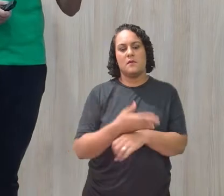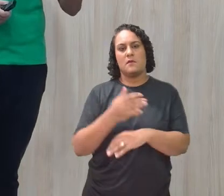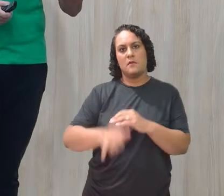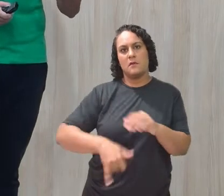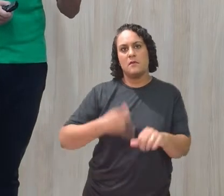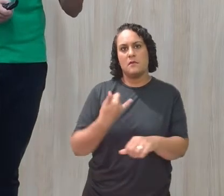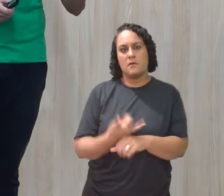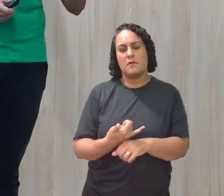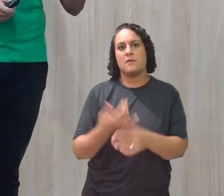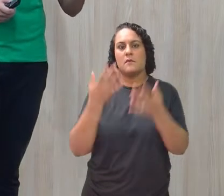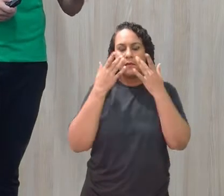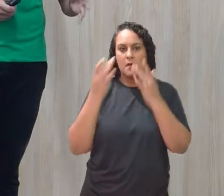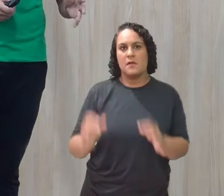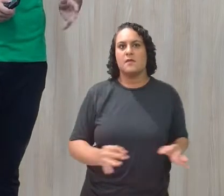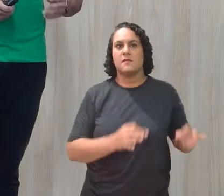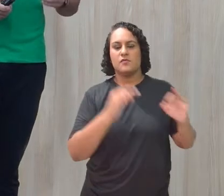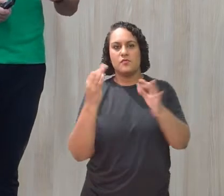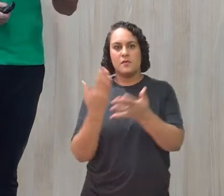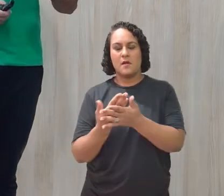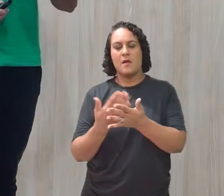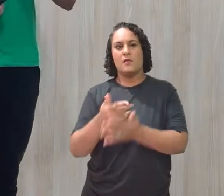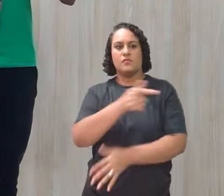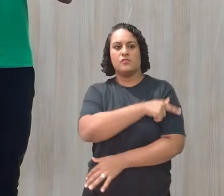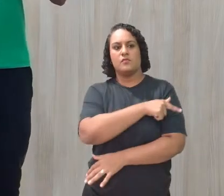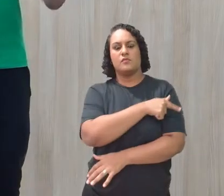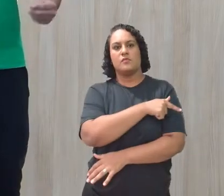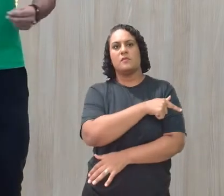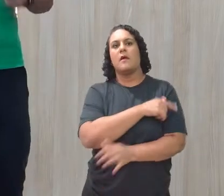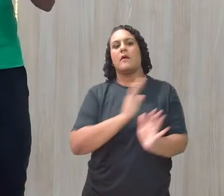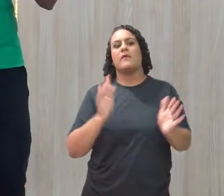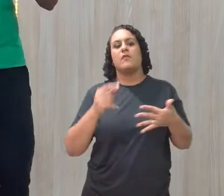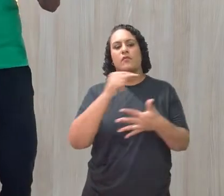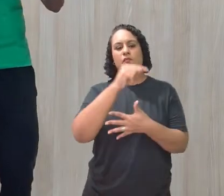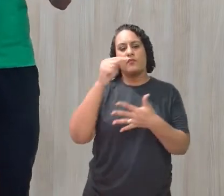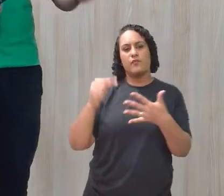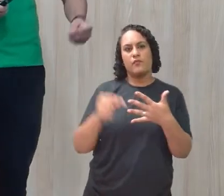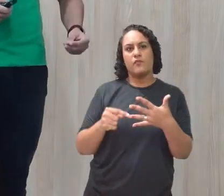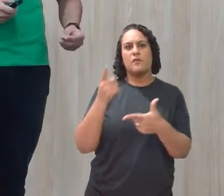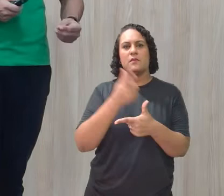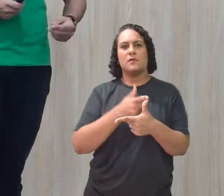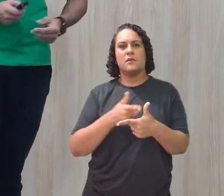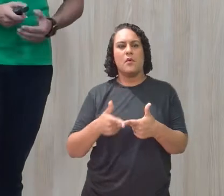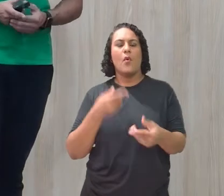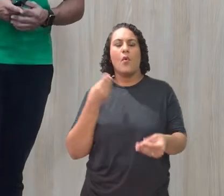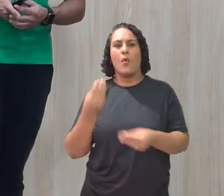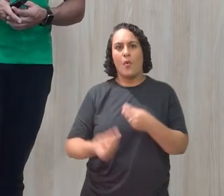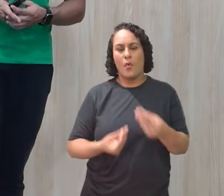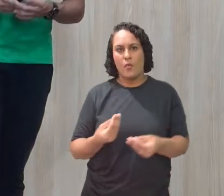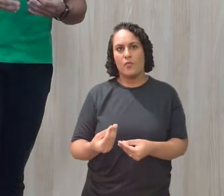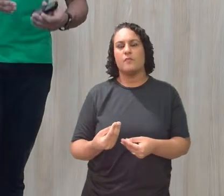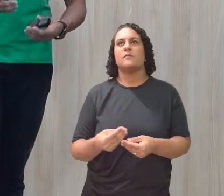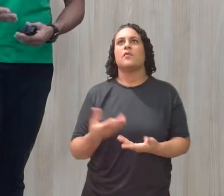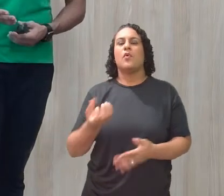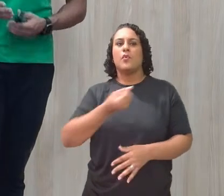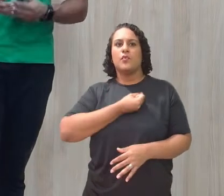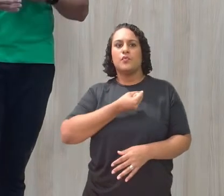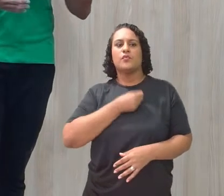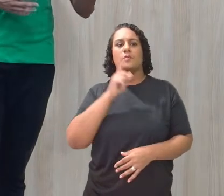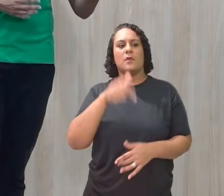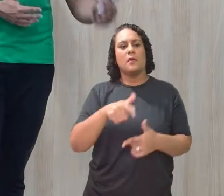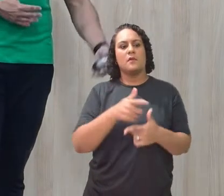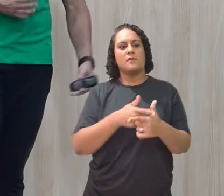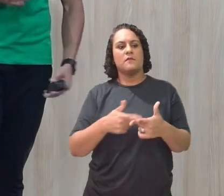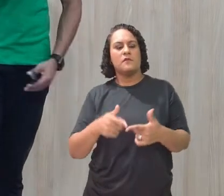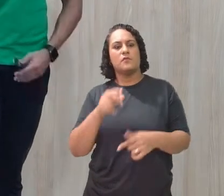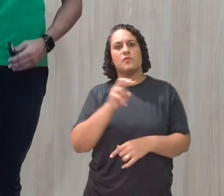observe as aulas lá do 7º ano, referente a critérios de divisibilidade, tá? Quando o número ele é divisível